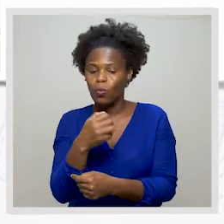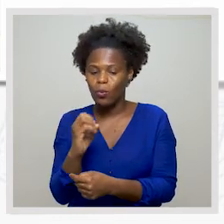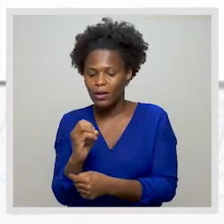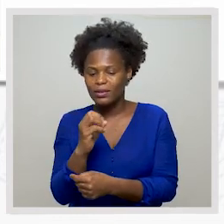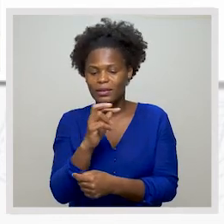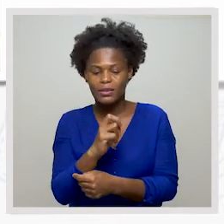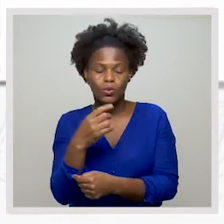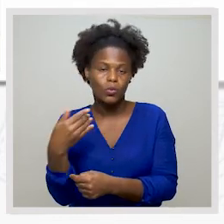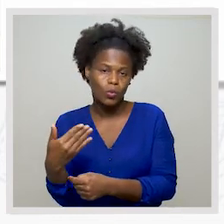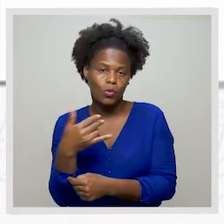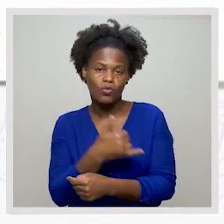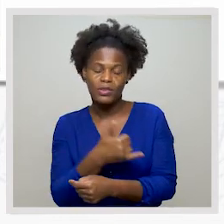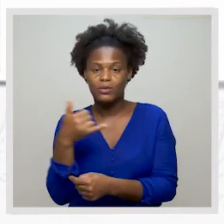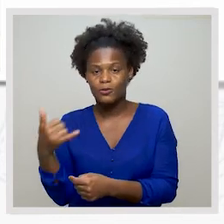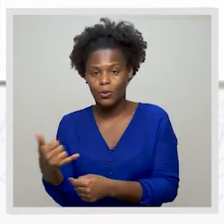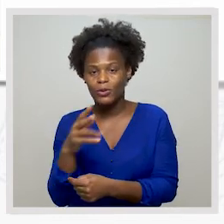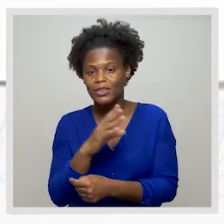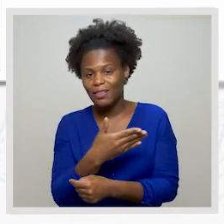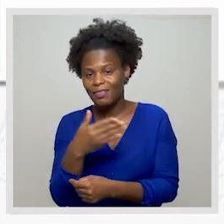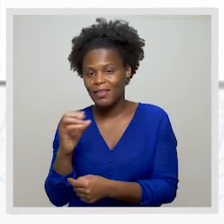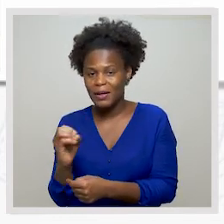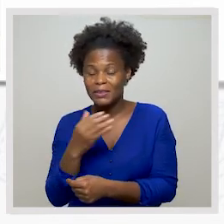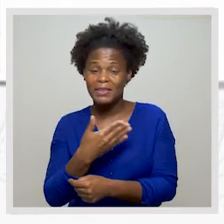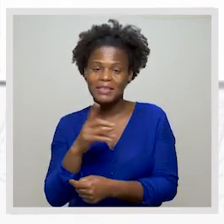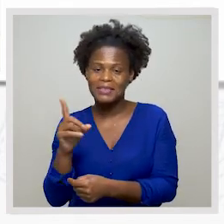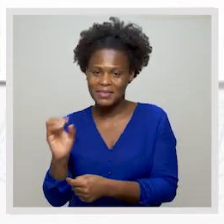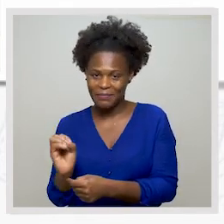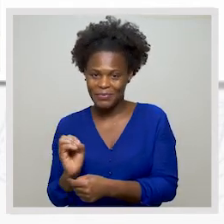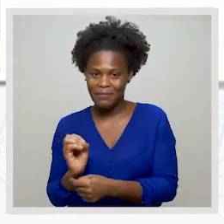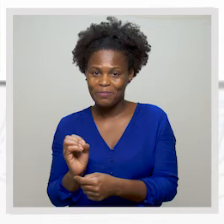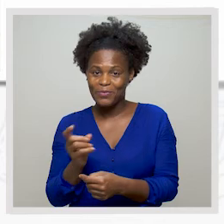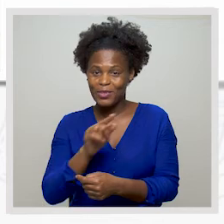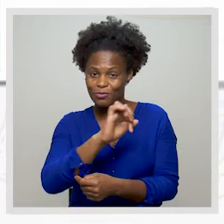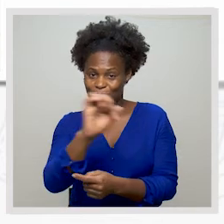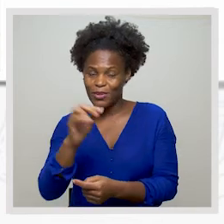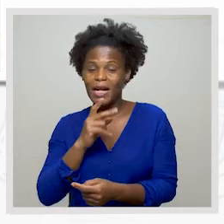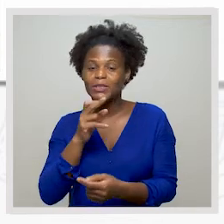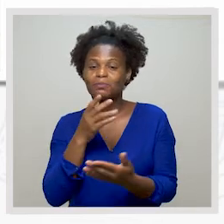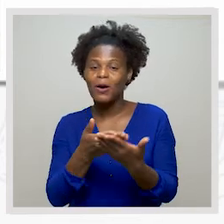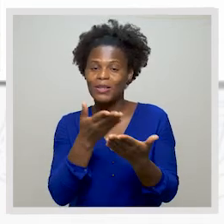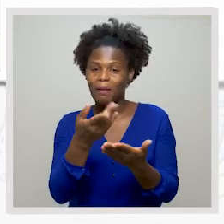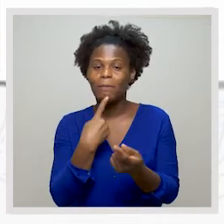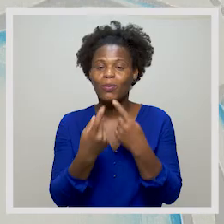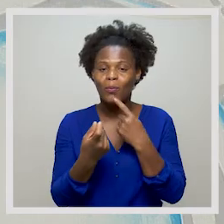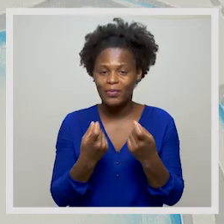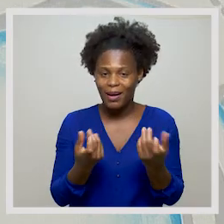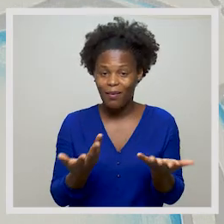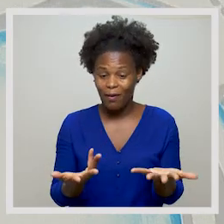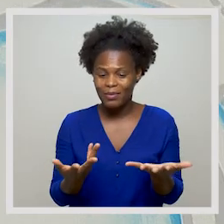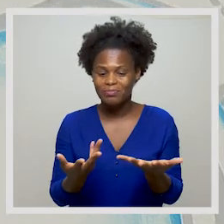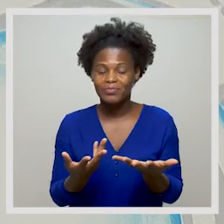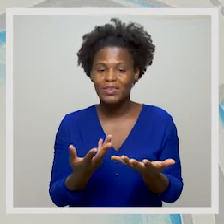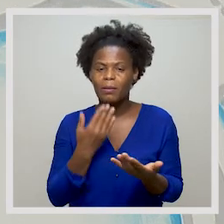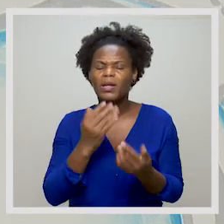22, 50, 31, 22, 10, 160. Então, vão responder esta